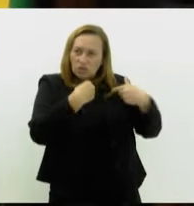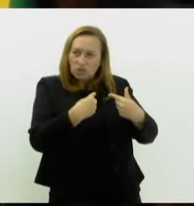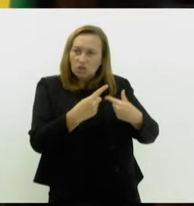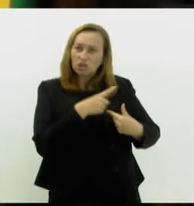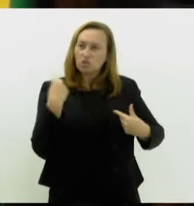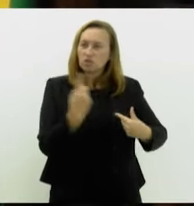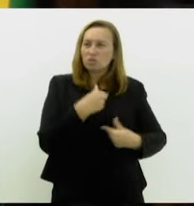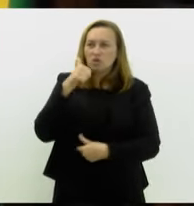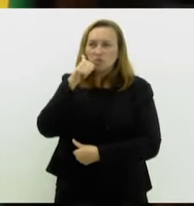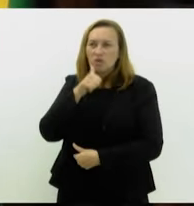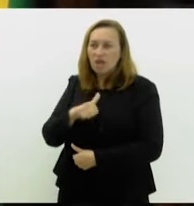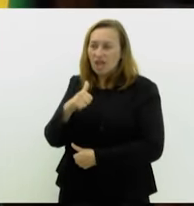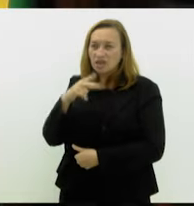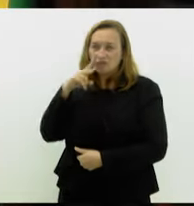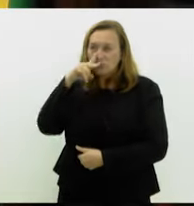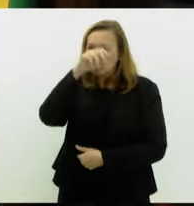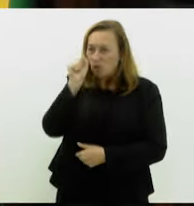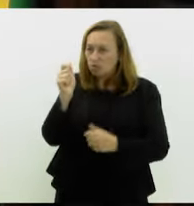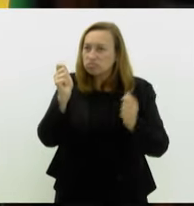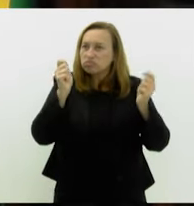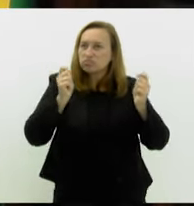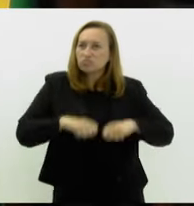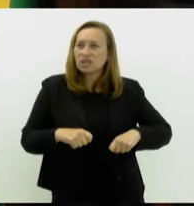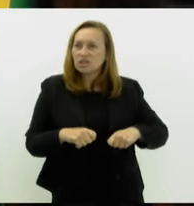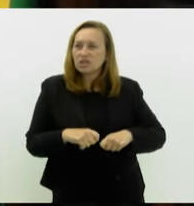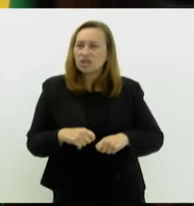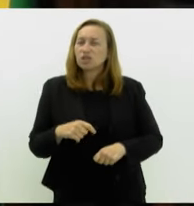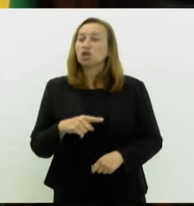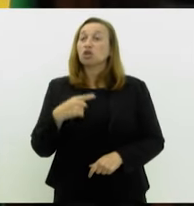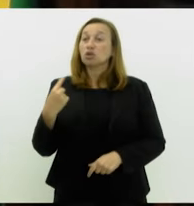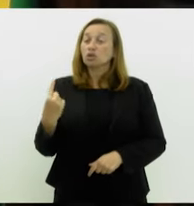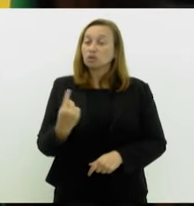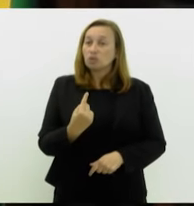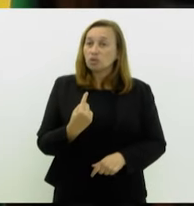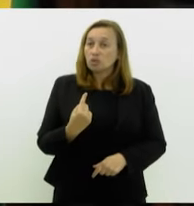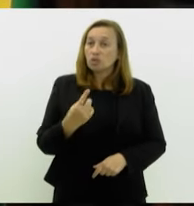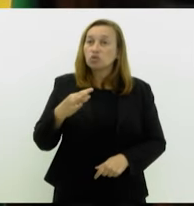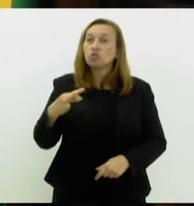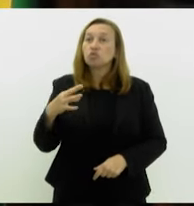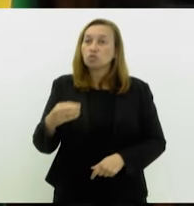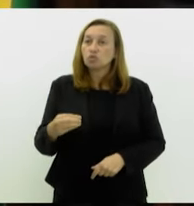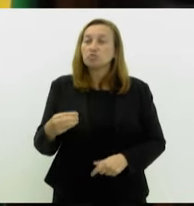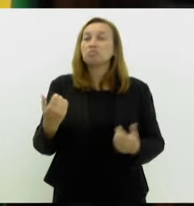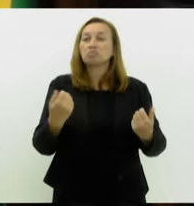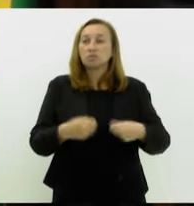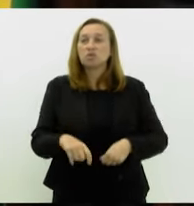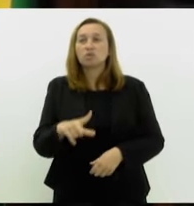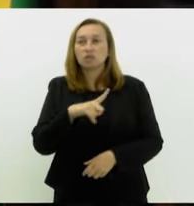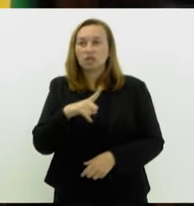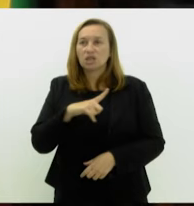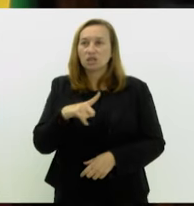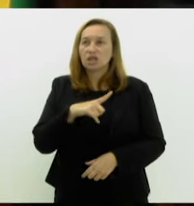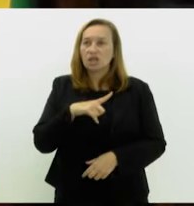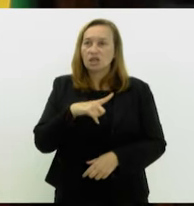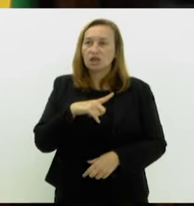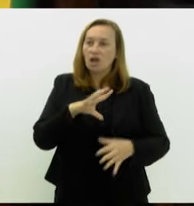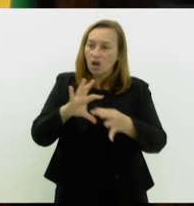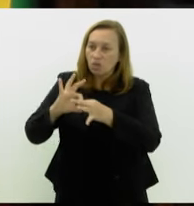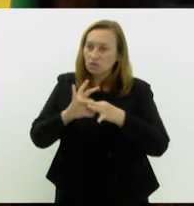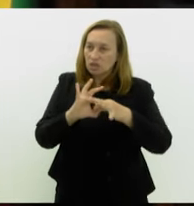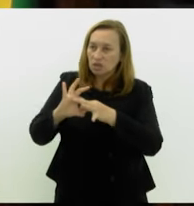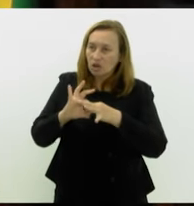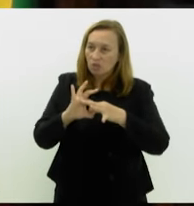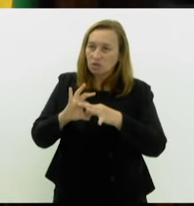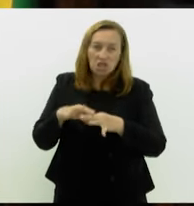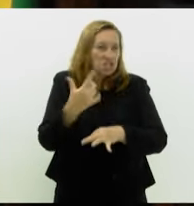fortes competentes e somos sobretudo que é preciso ter a unidade se não tem a